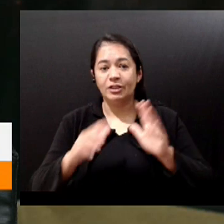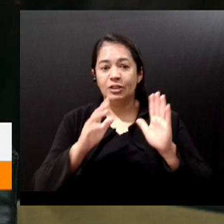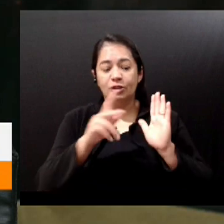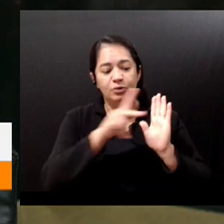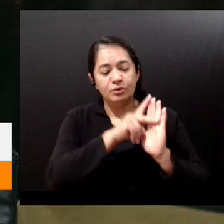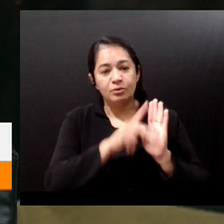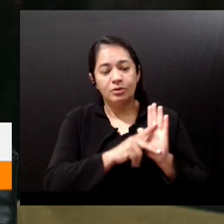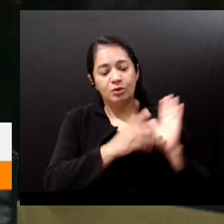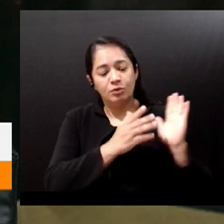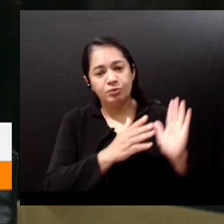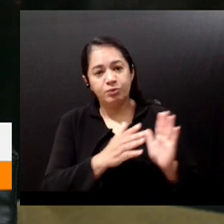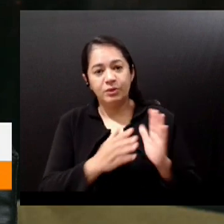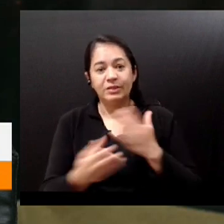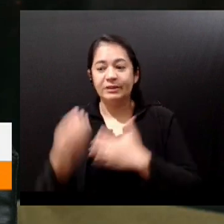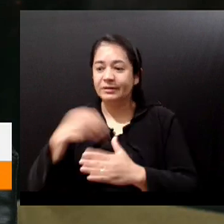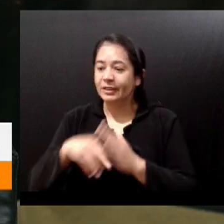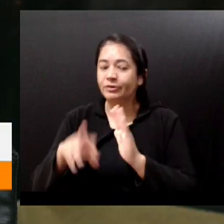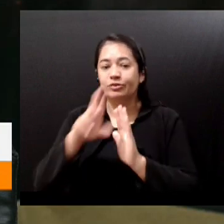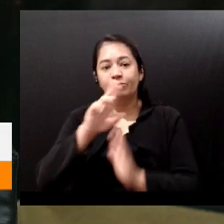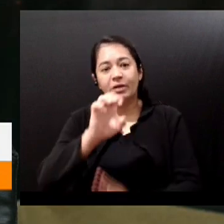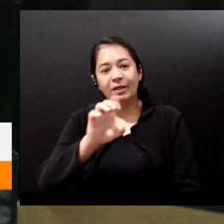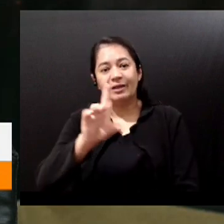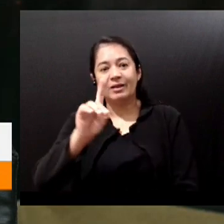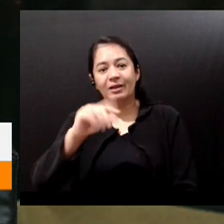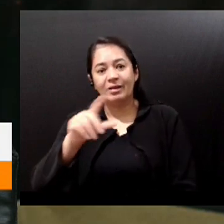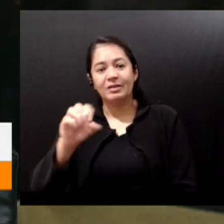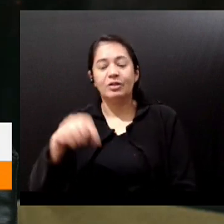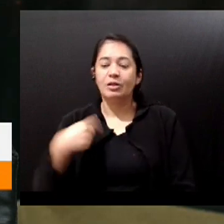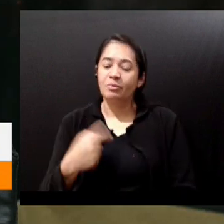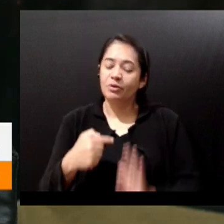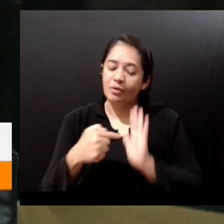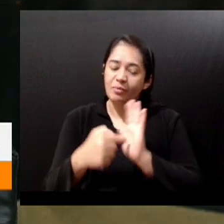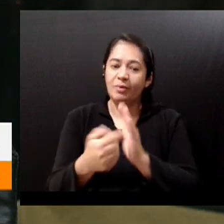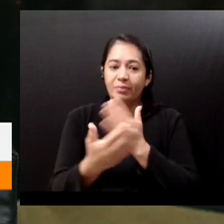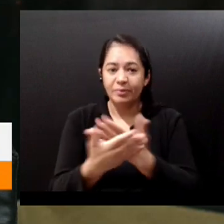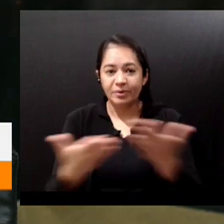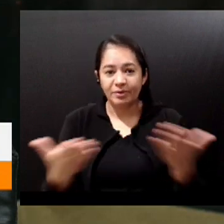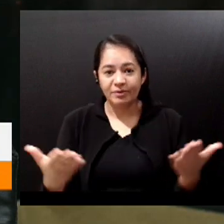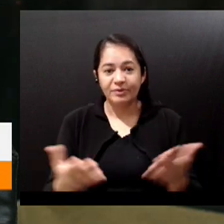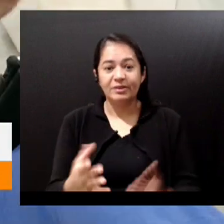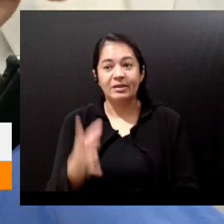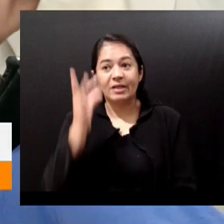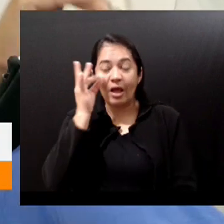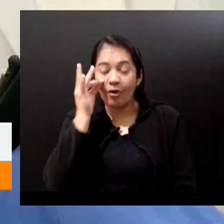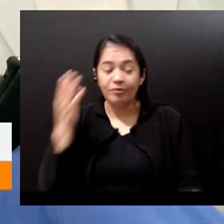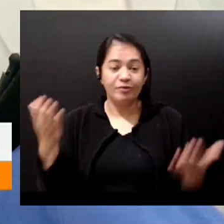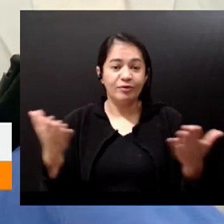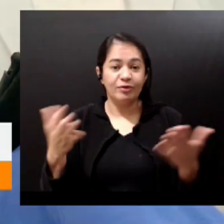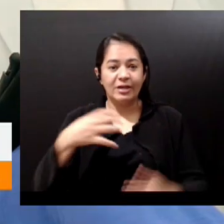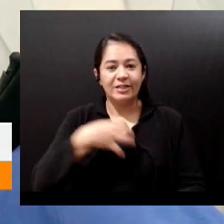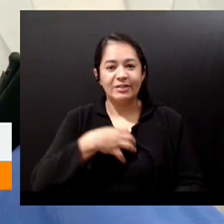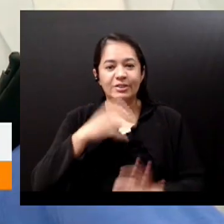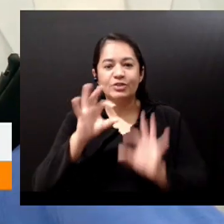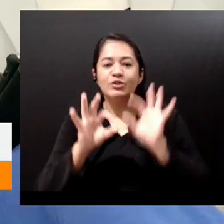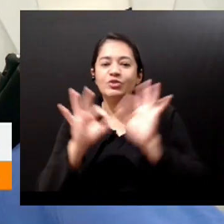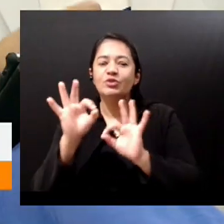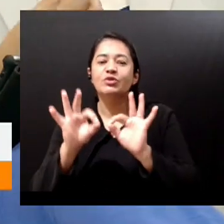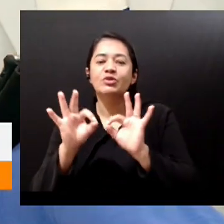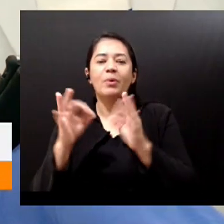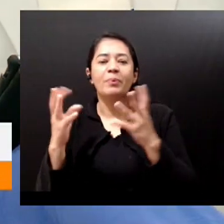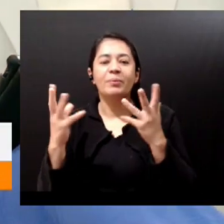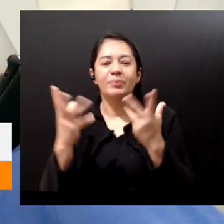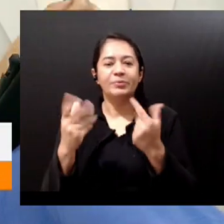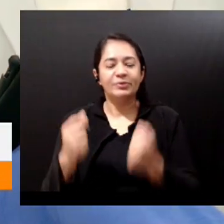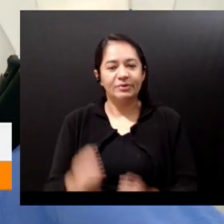dentro de uma redação para depois a gente trazer para você ao vivo aqui, desse jeitinho, todo redondinho, igual a gente está mostrando. E